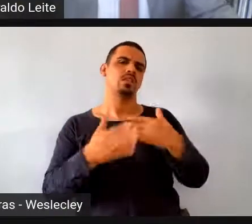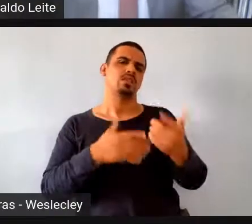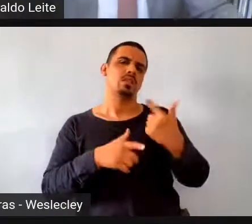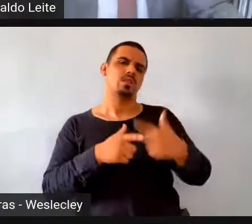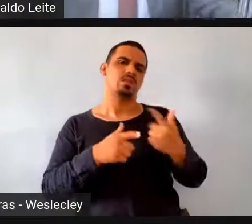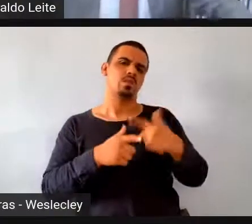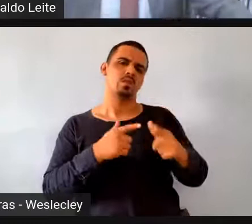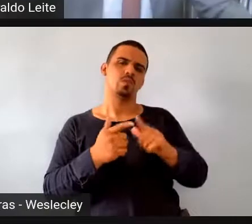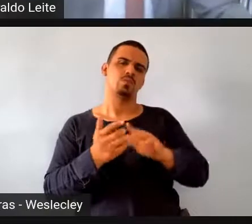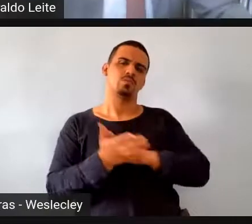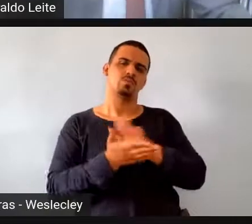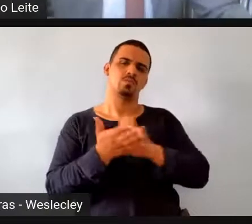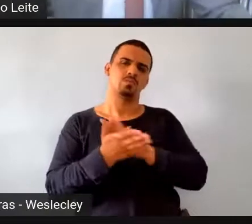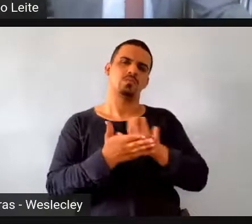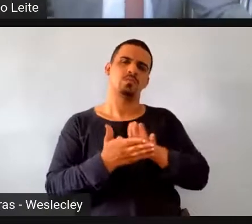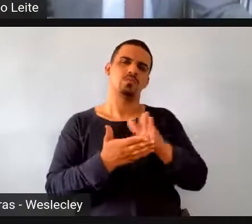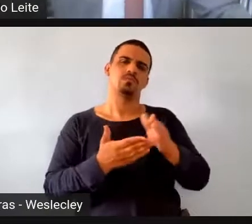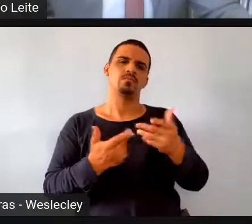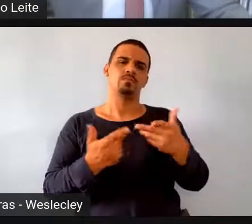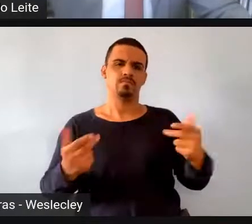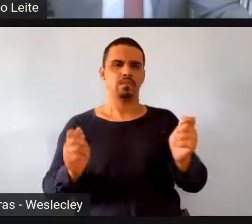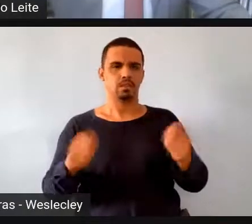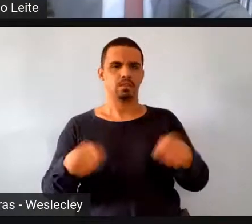intensificar essa conexão.